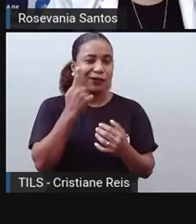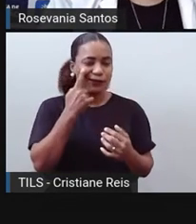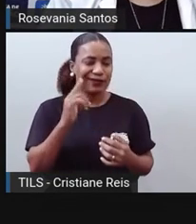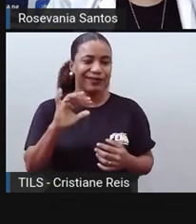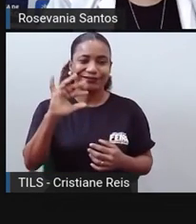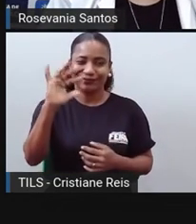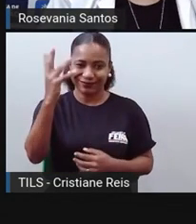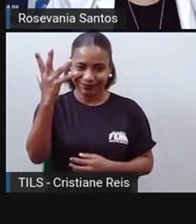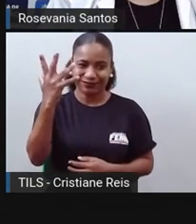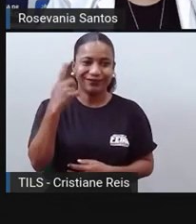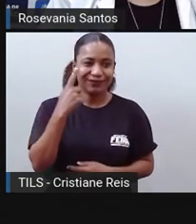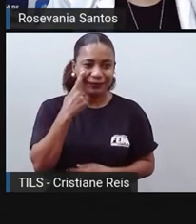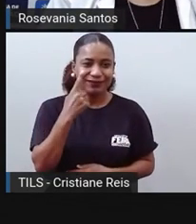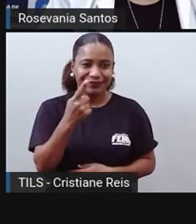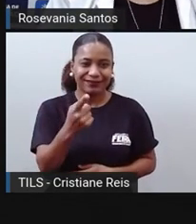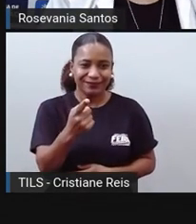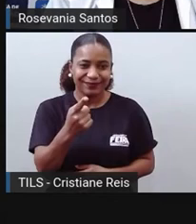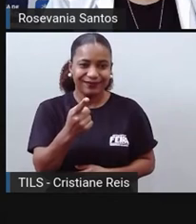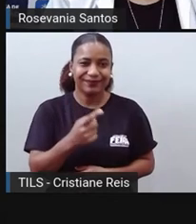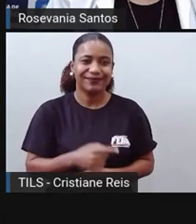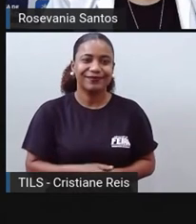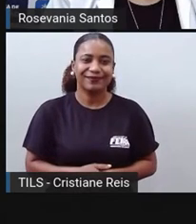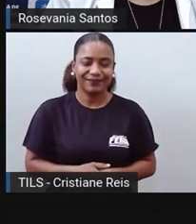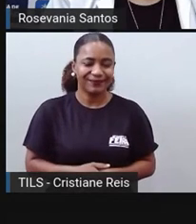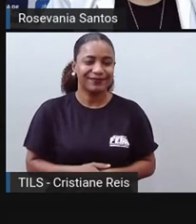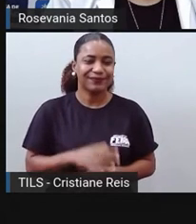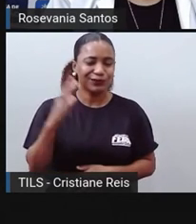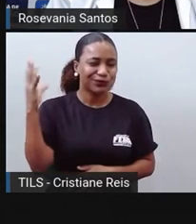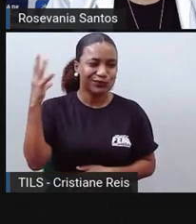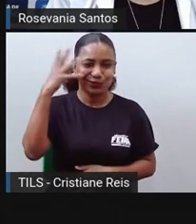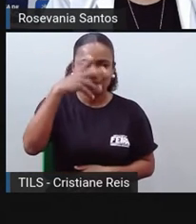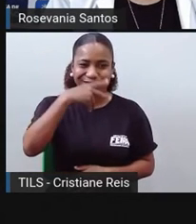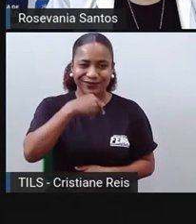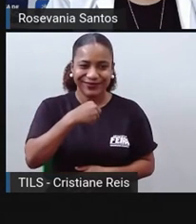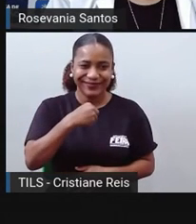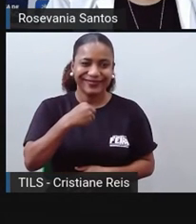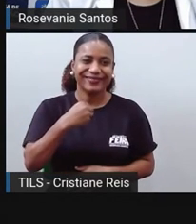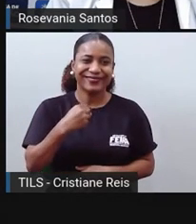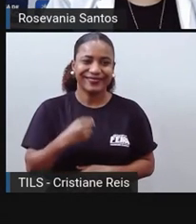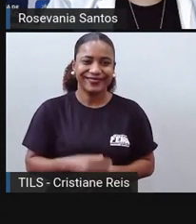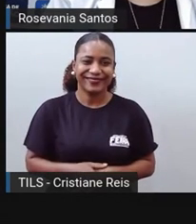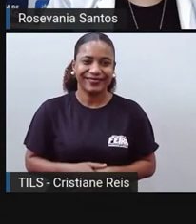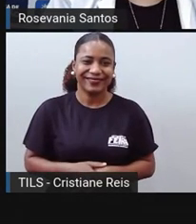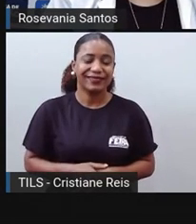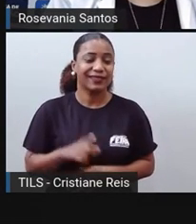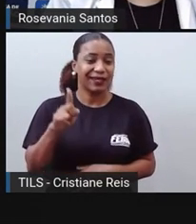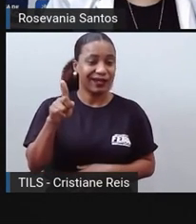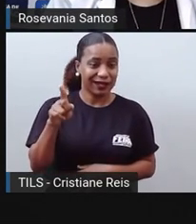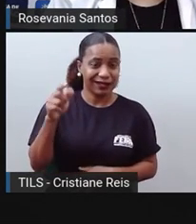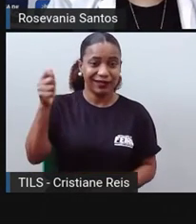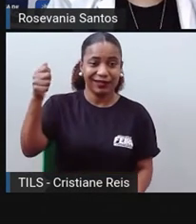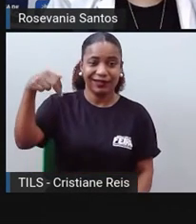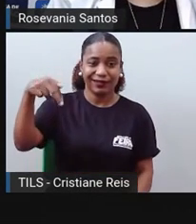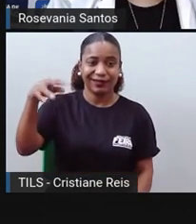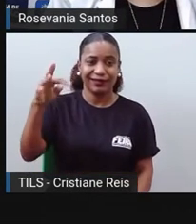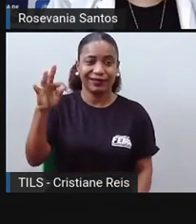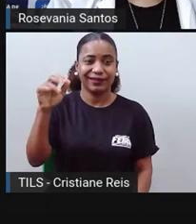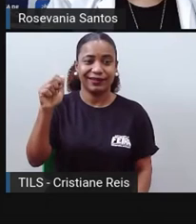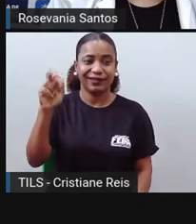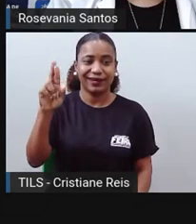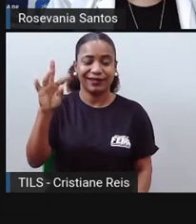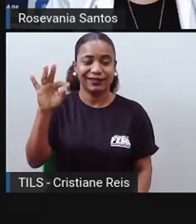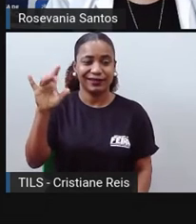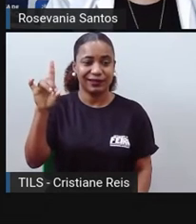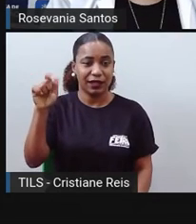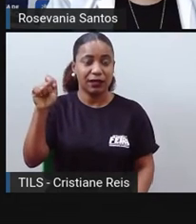fenômeno bonito, né, se formam, né, que a gente tem na Antártida e também a gente tem, né, no